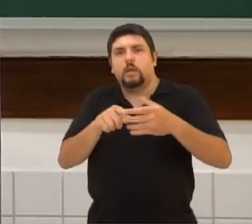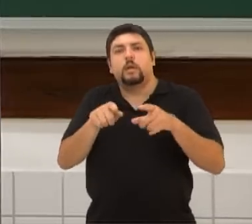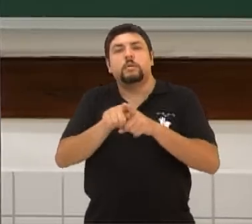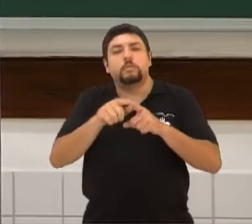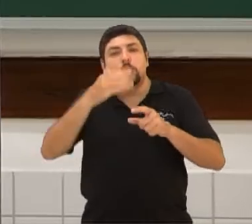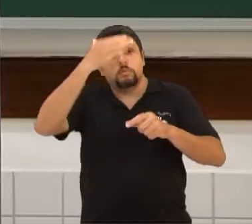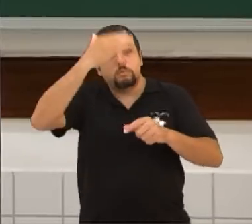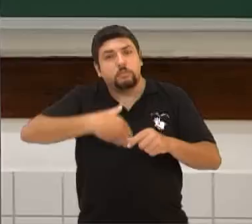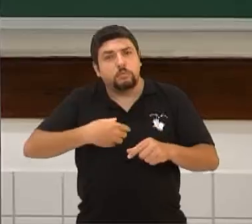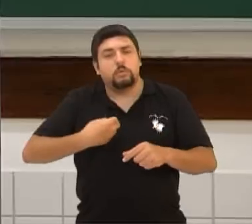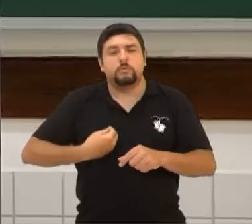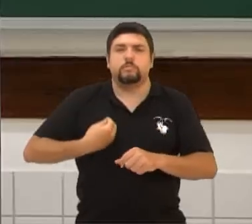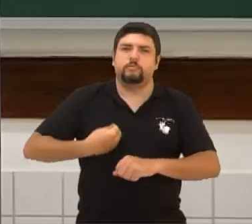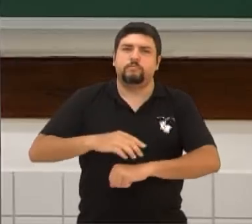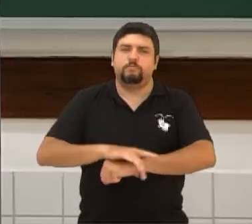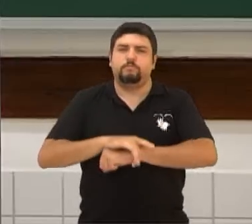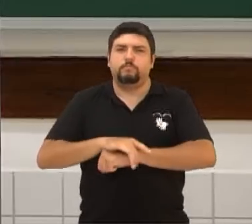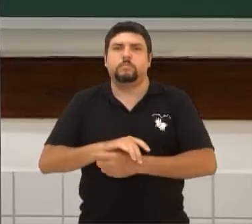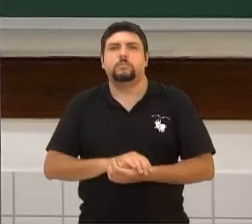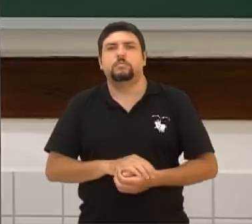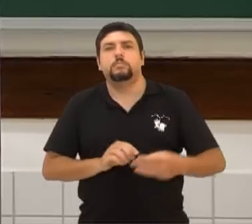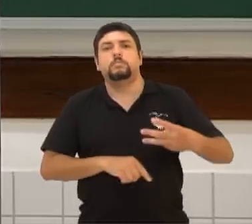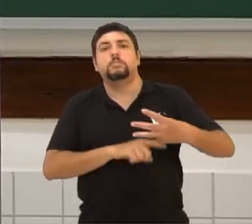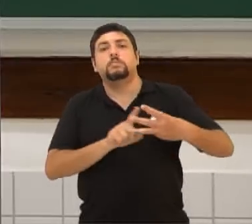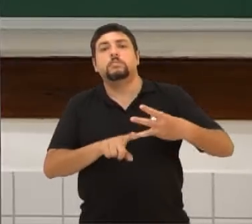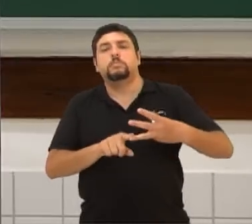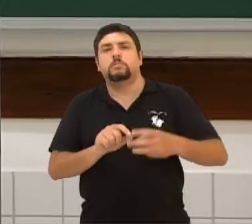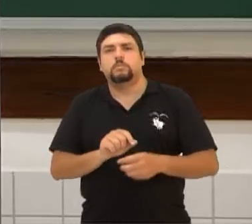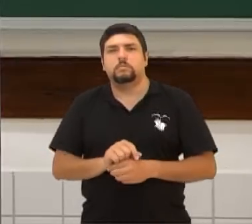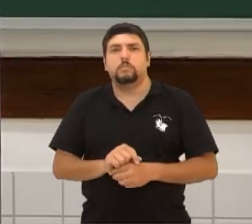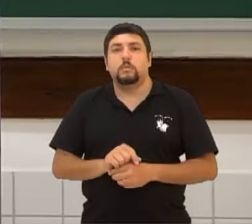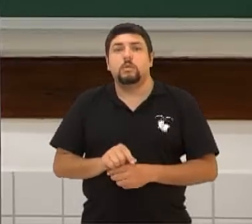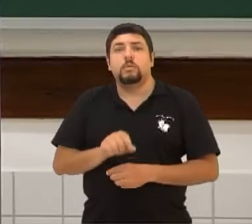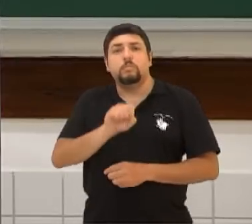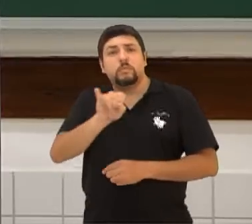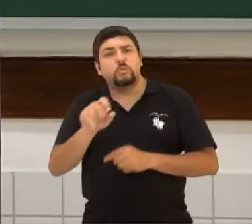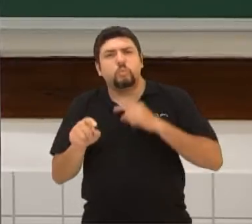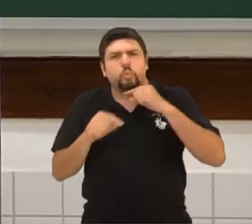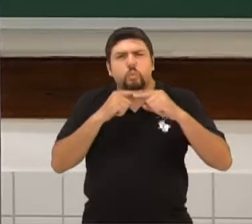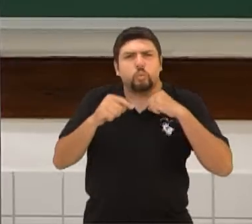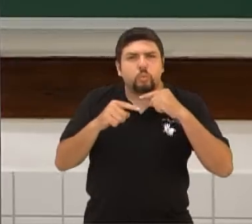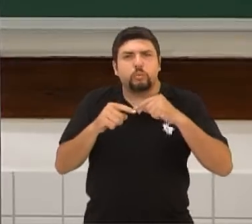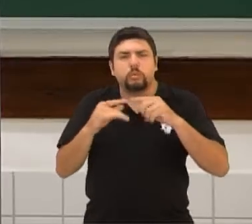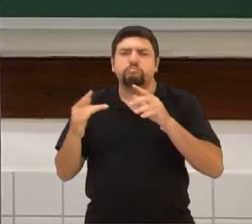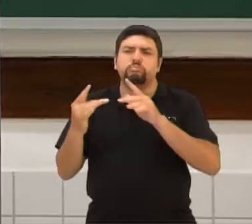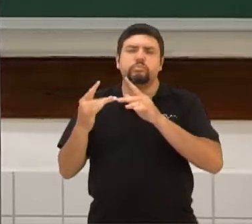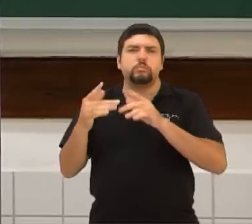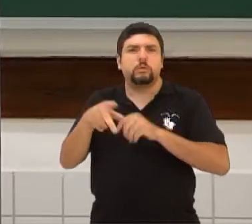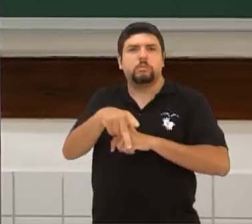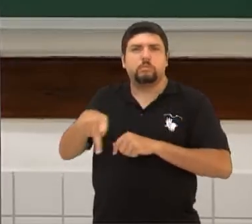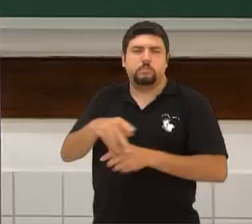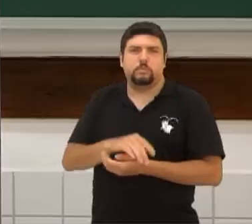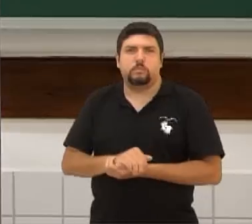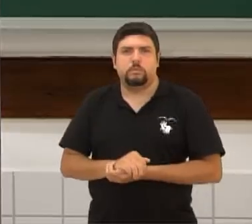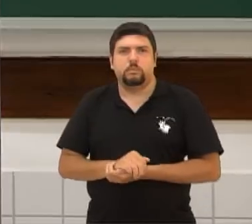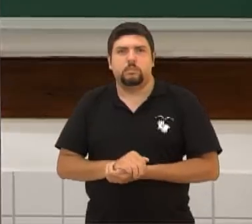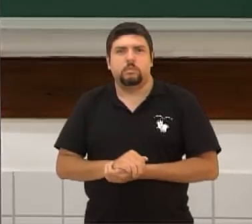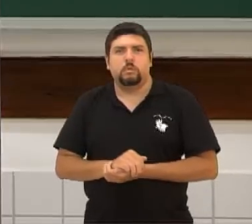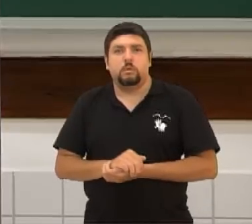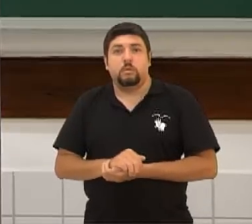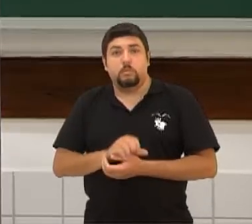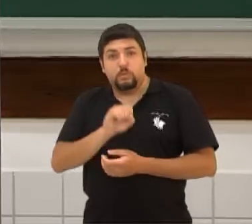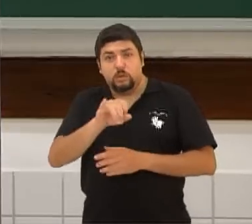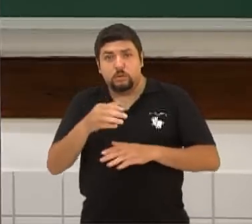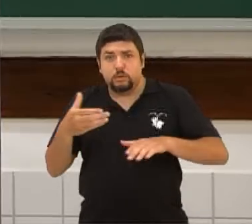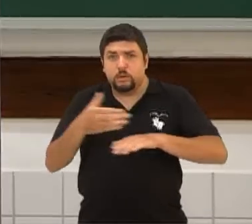sua presença. Terceiro e não menos importante, tire dúvidas e comunique-se com seus professores. Se por acaso ainda você não tem acesso às